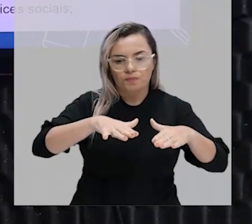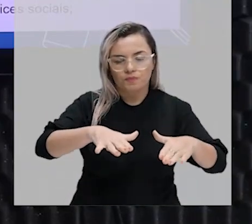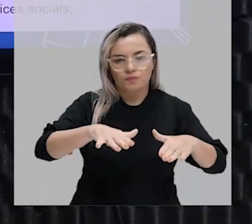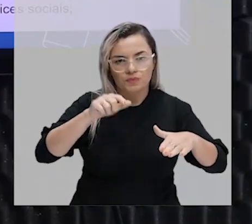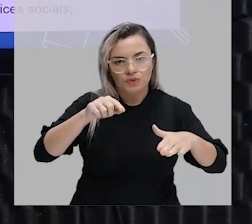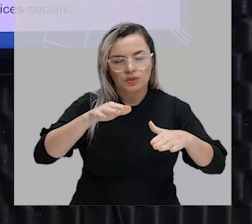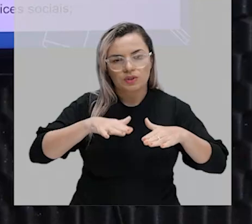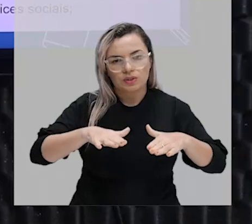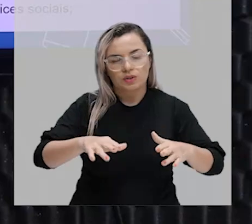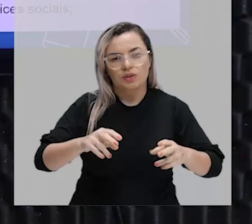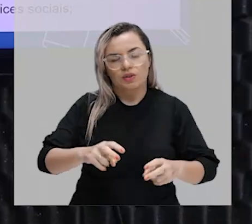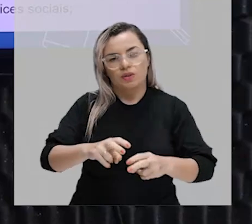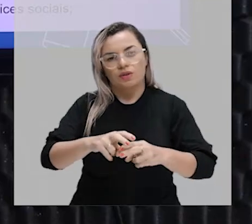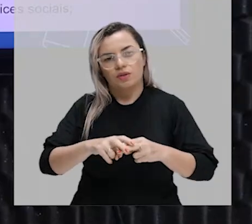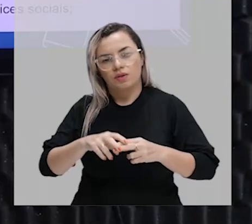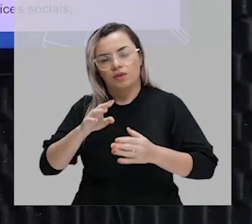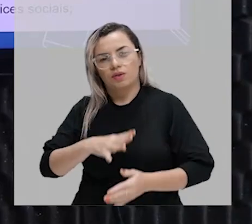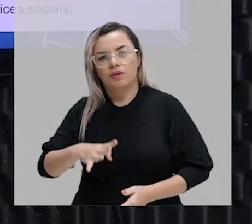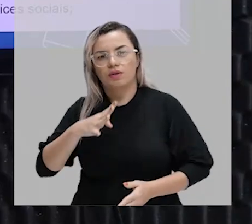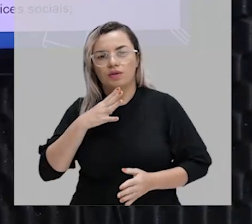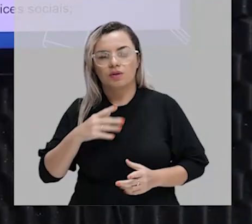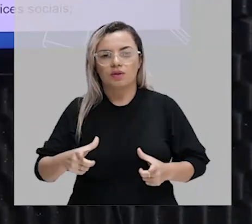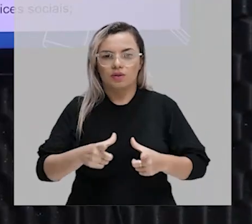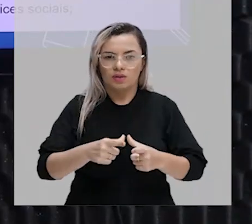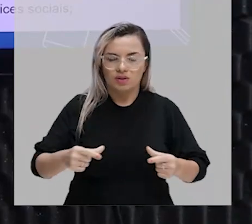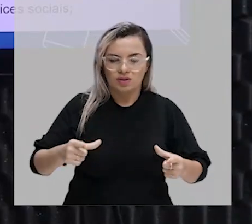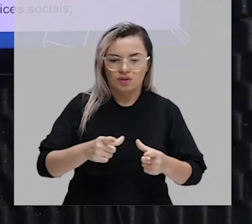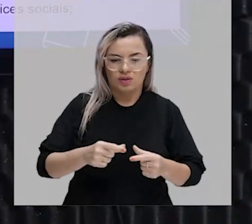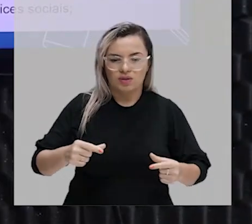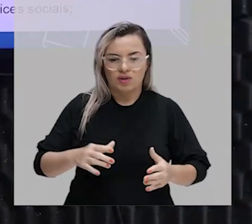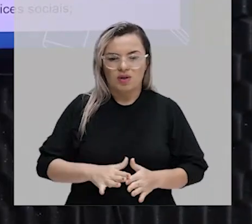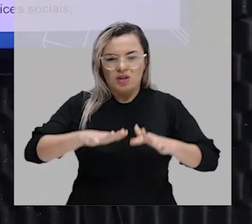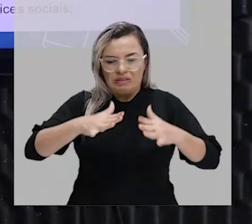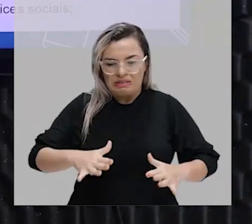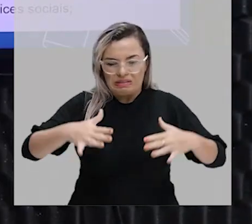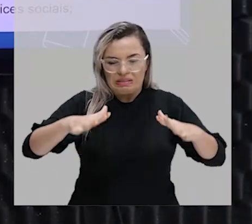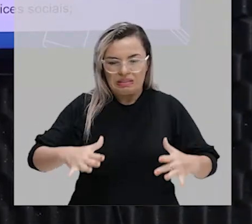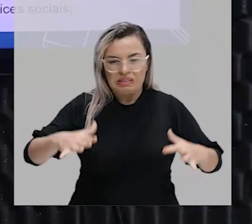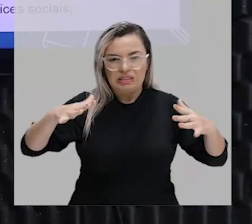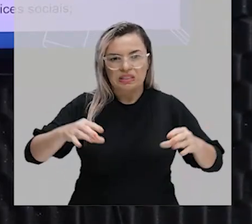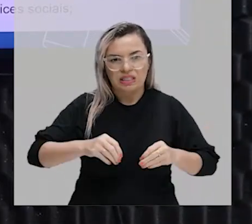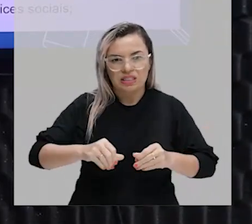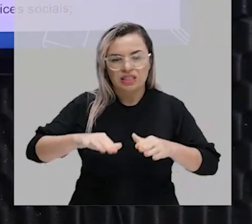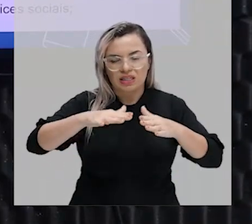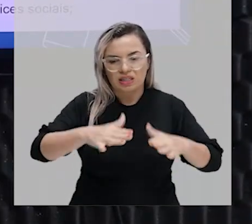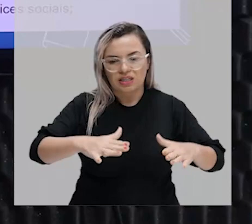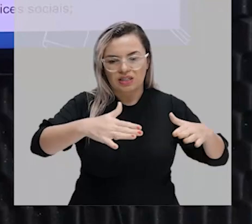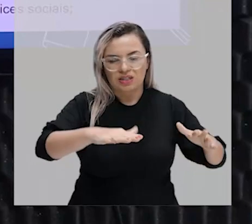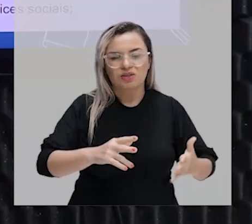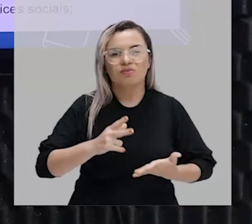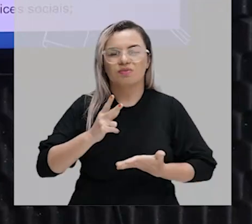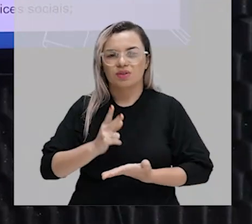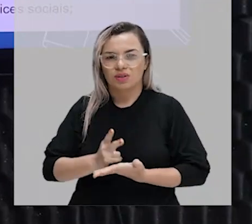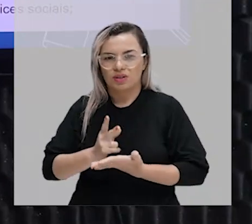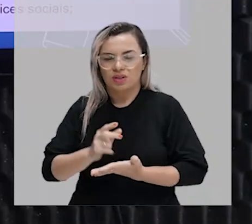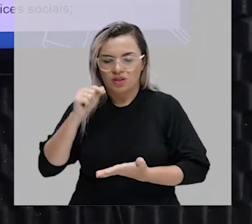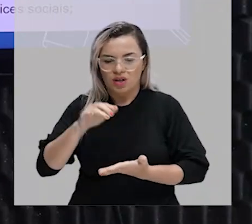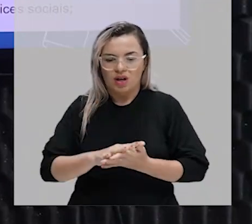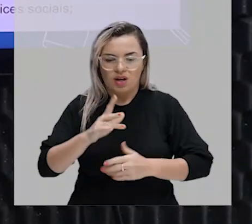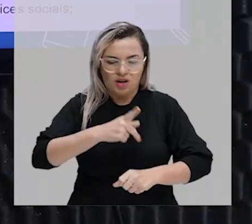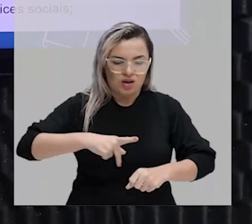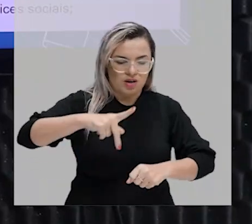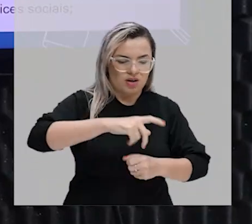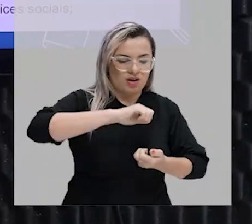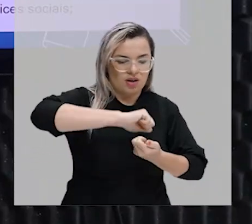que o Japão ele é um país conhecido aí por enfrentar terremotos de uma forma constante e é um país até adaptado também a essas